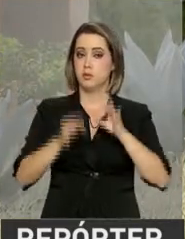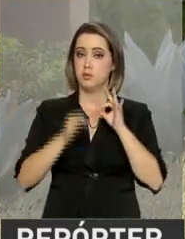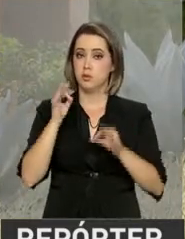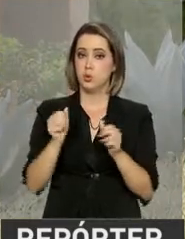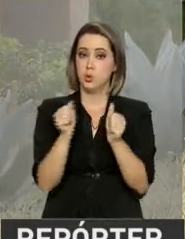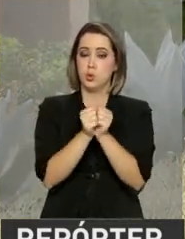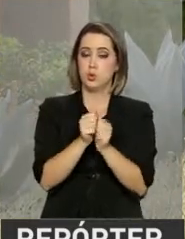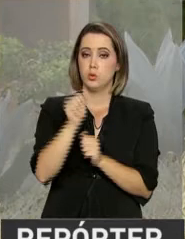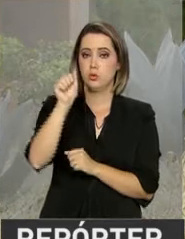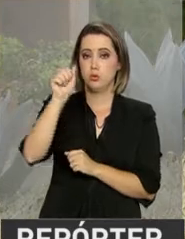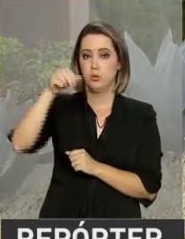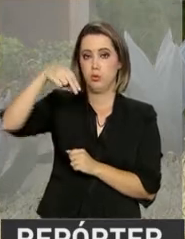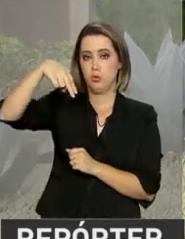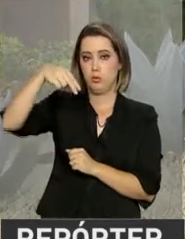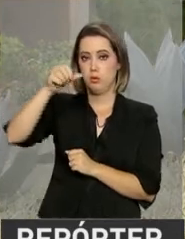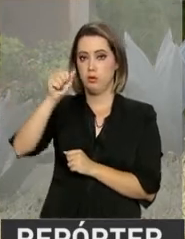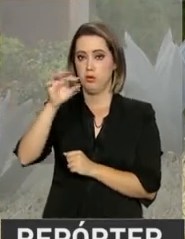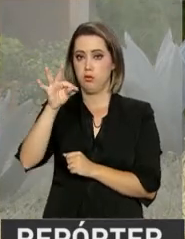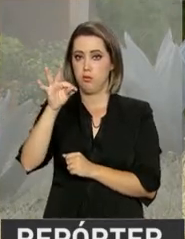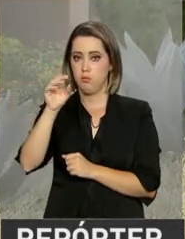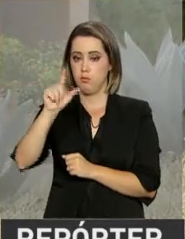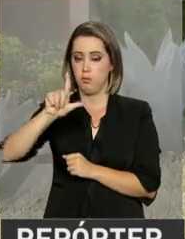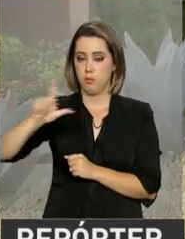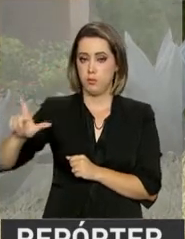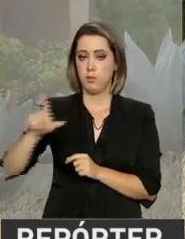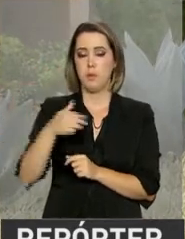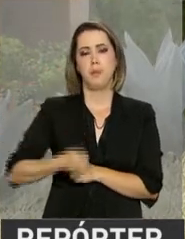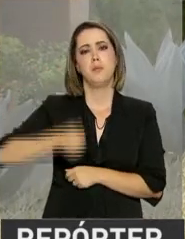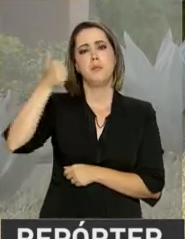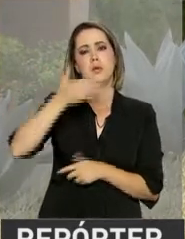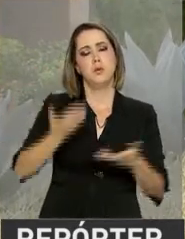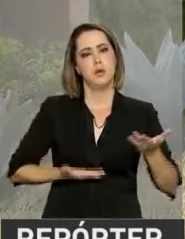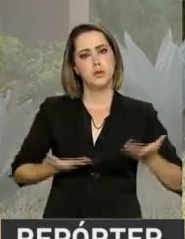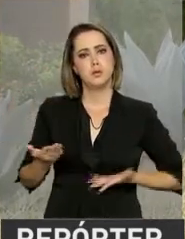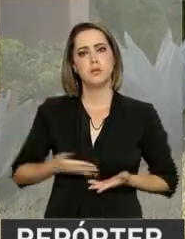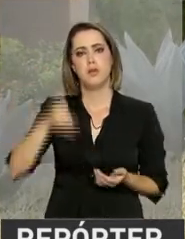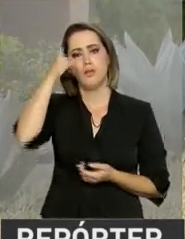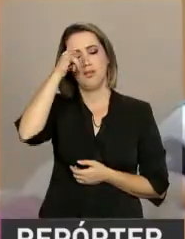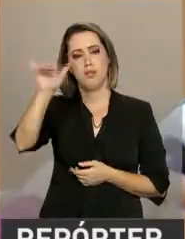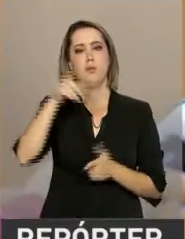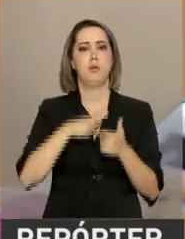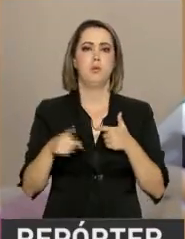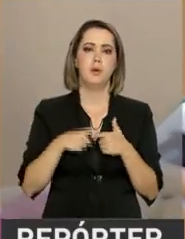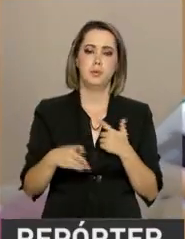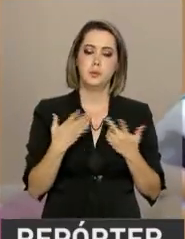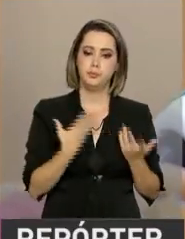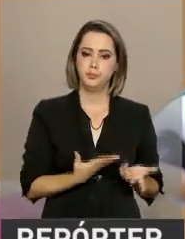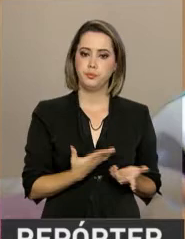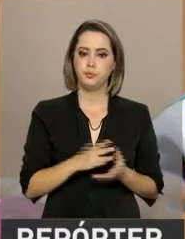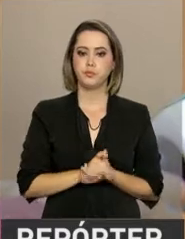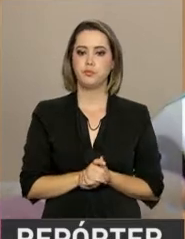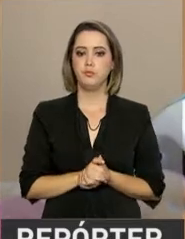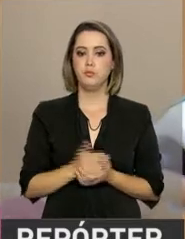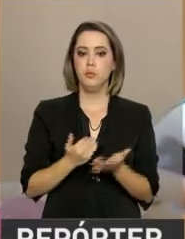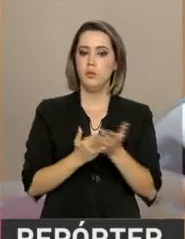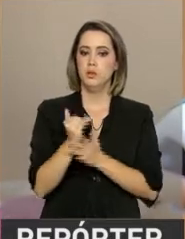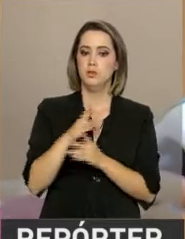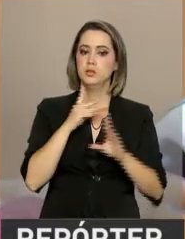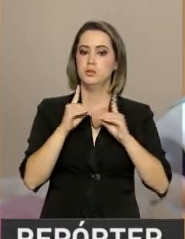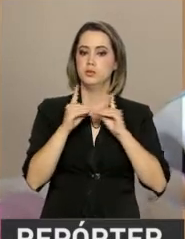junto à anatel para melhorar os serviços de telecomunicações e prevenir os problemas estamos começando a discutir